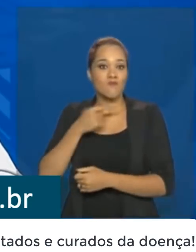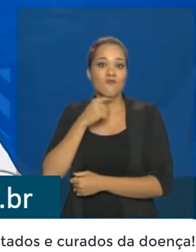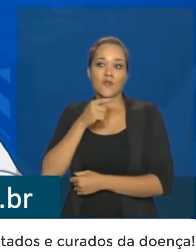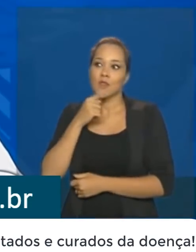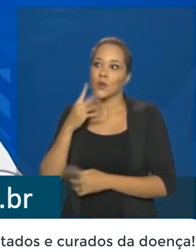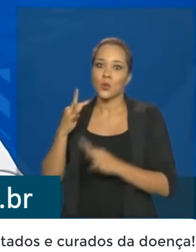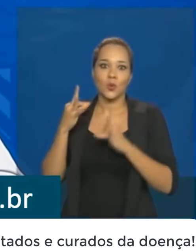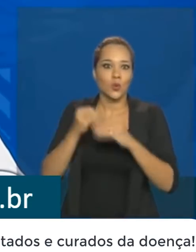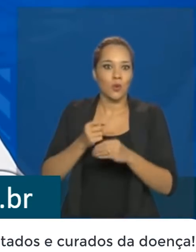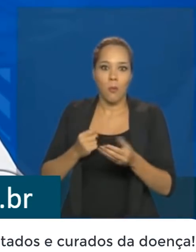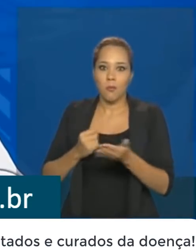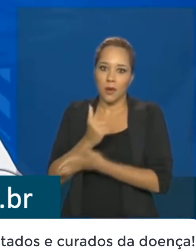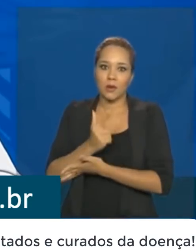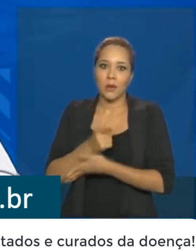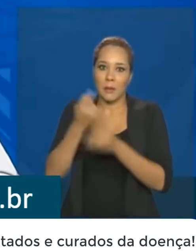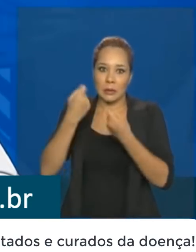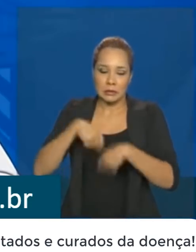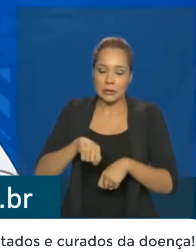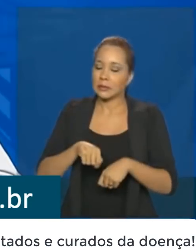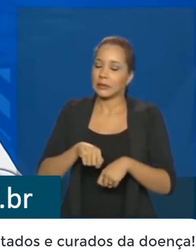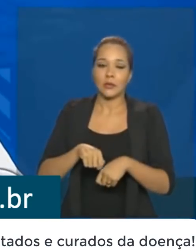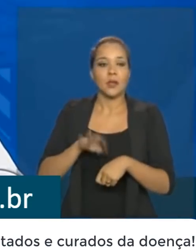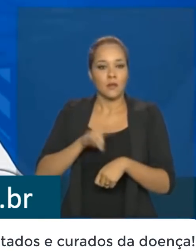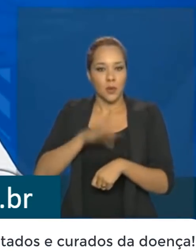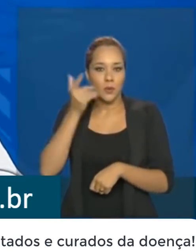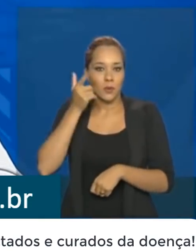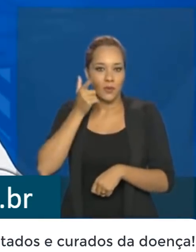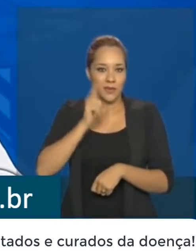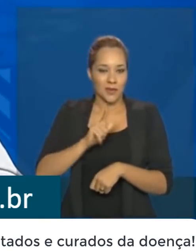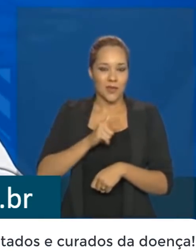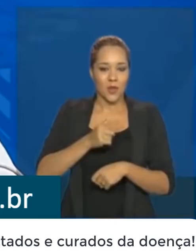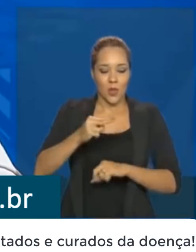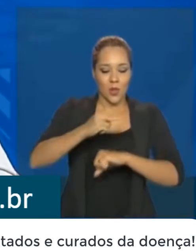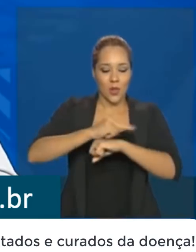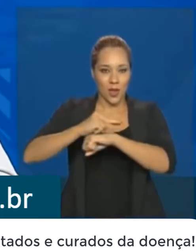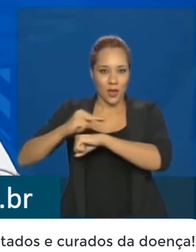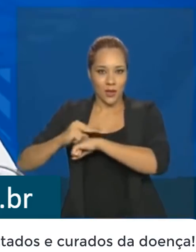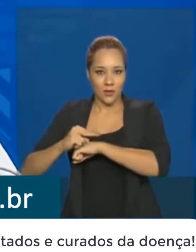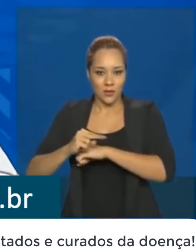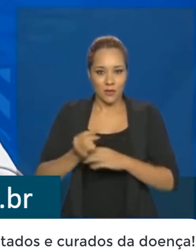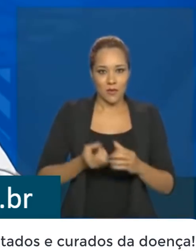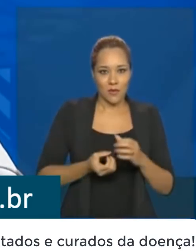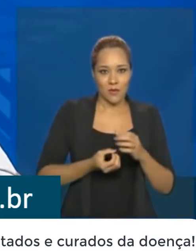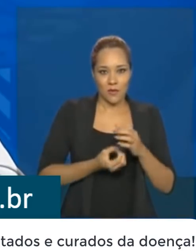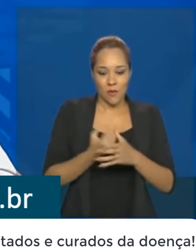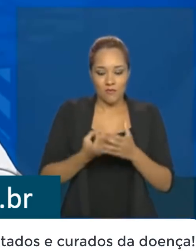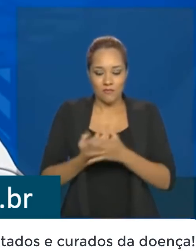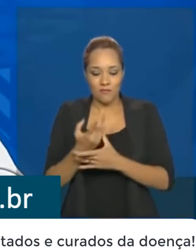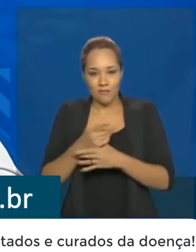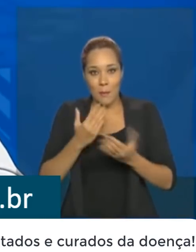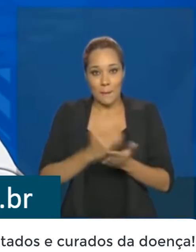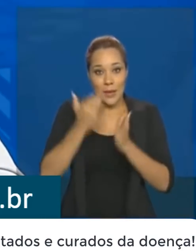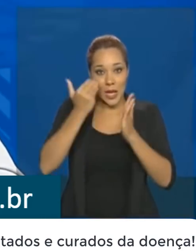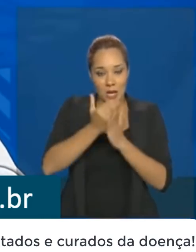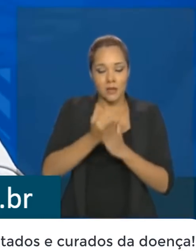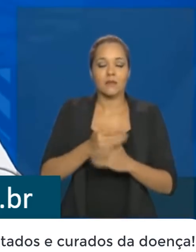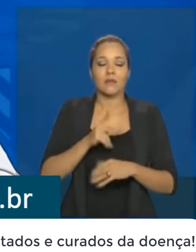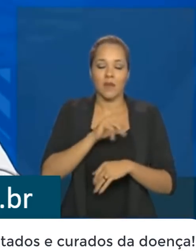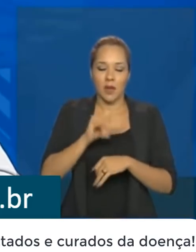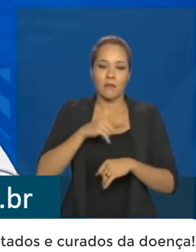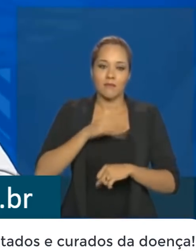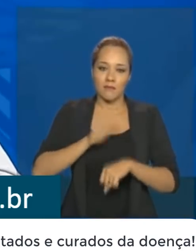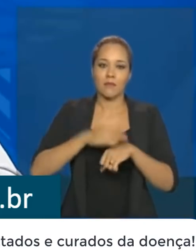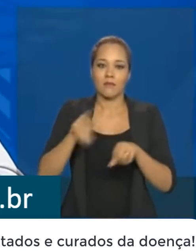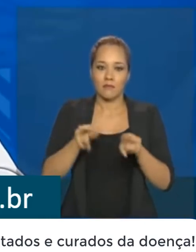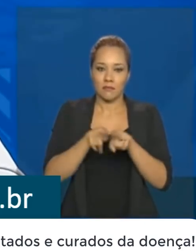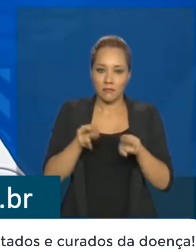seria necessário. Nós conseguimos aumentar bastante o nosso número de leitos, vamos aumentar ainda mais o nosso número de leitos. Nós